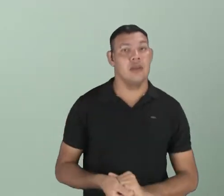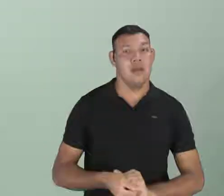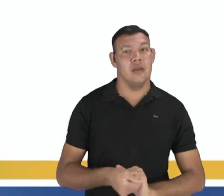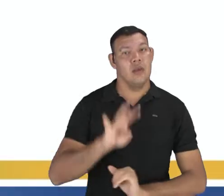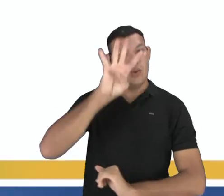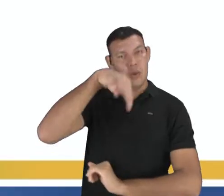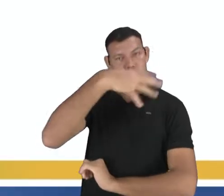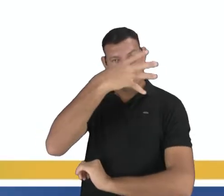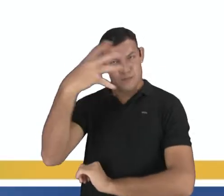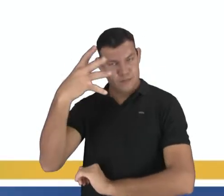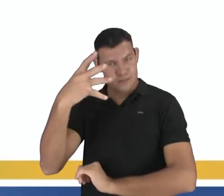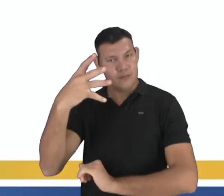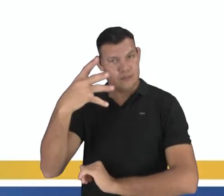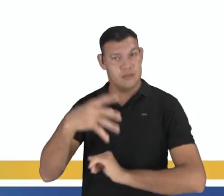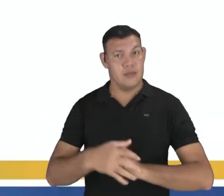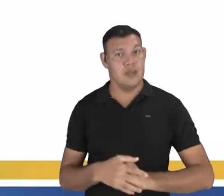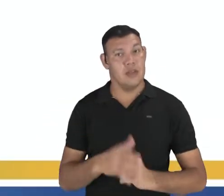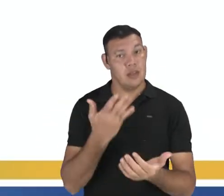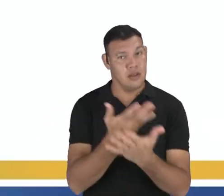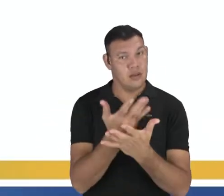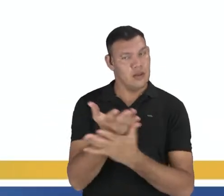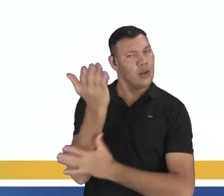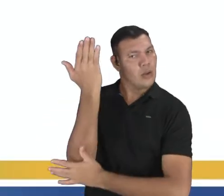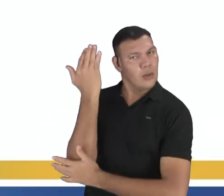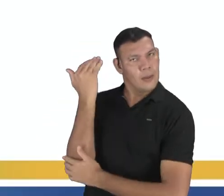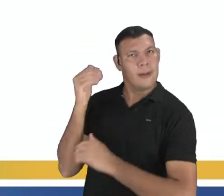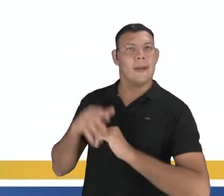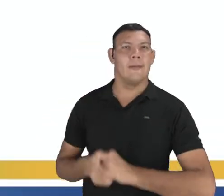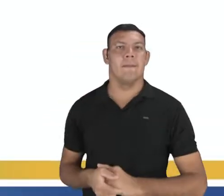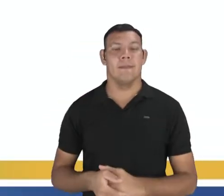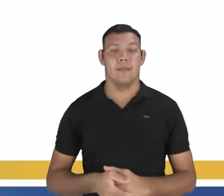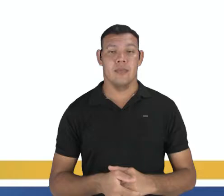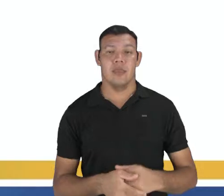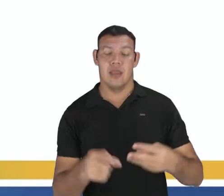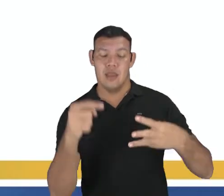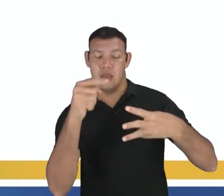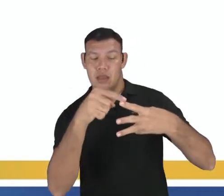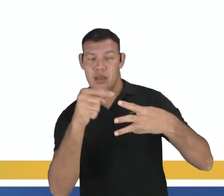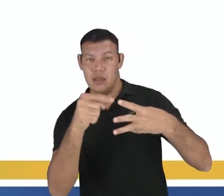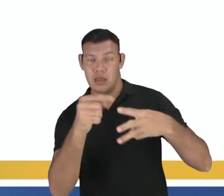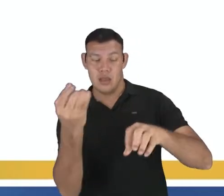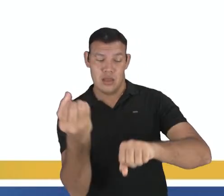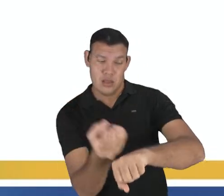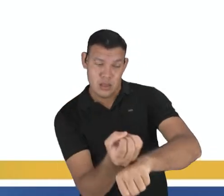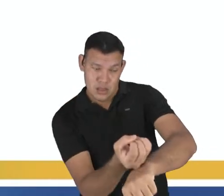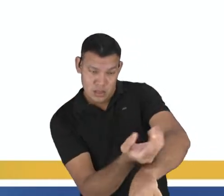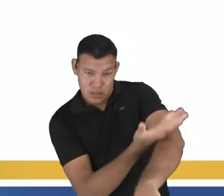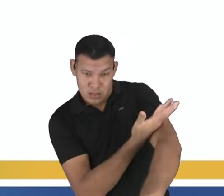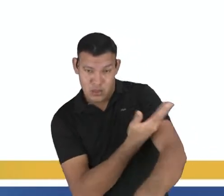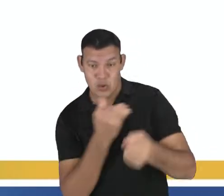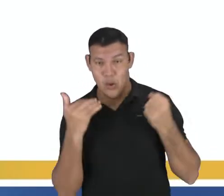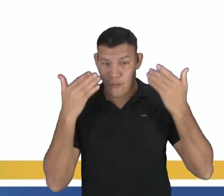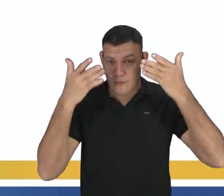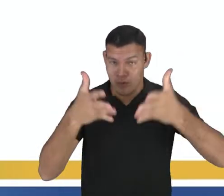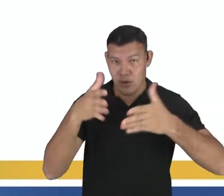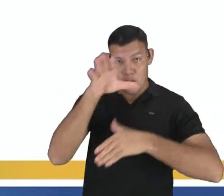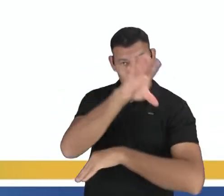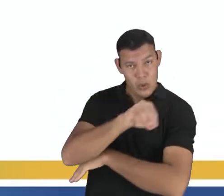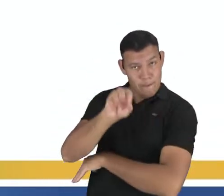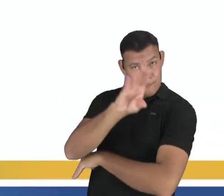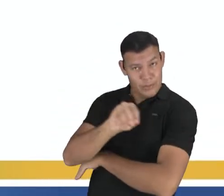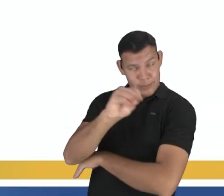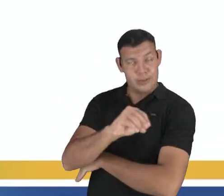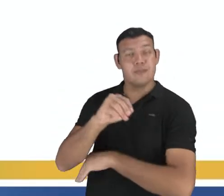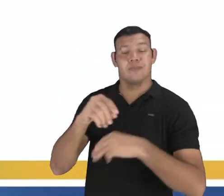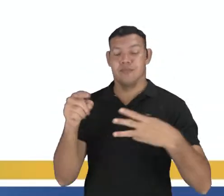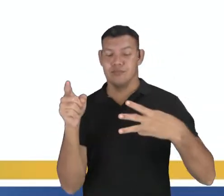esse quadrinho aí no último vídeo, e aí nós já falamos o quê? Sobre a função emotiva, que tem como foco o nosso emissor. Nós